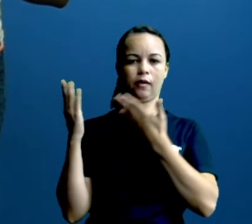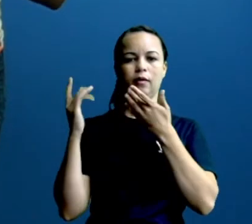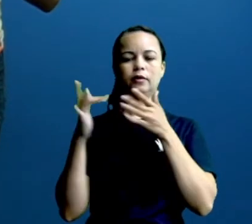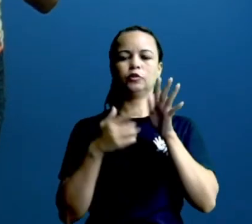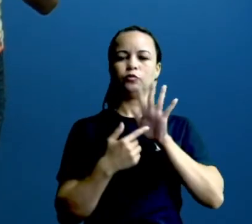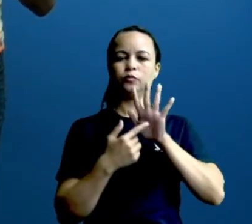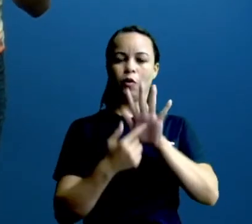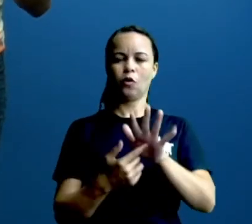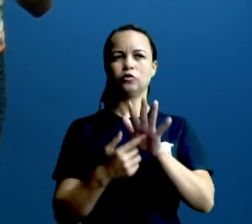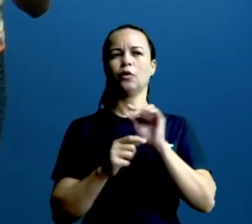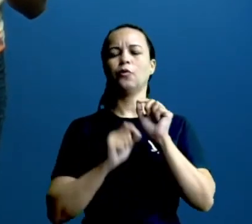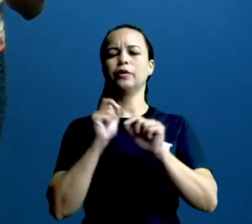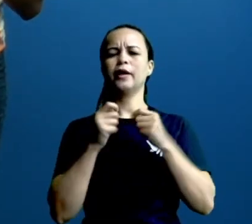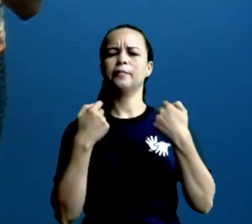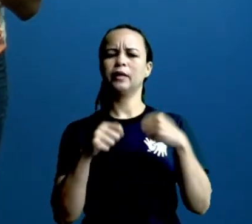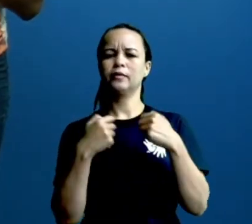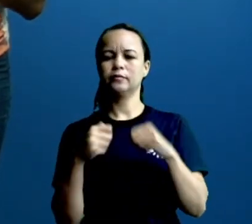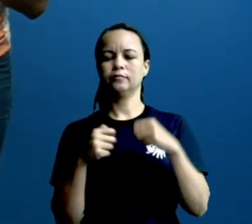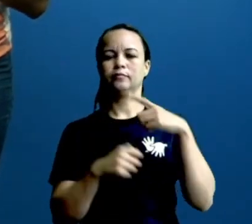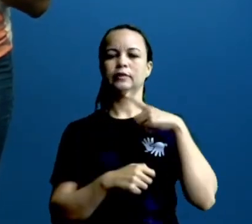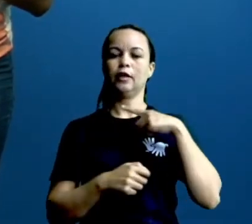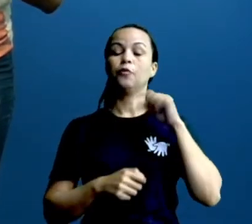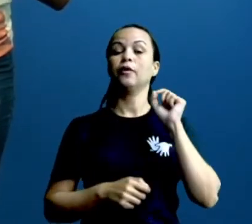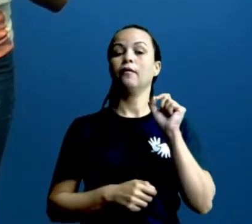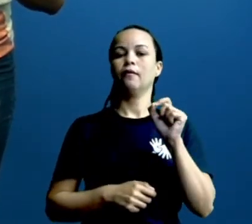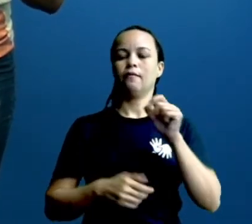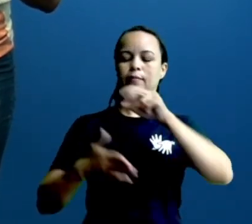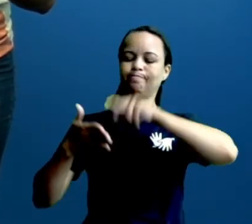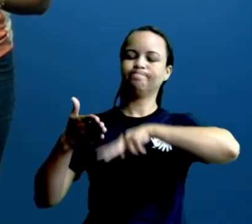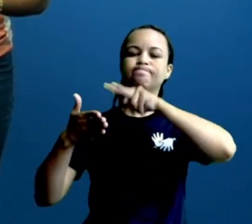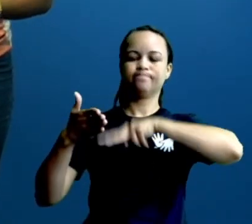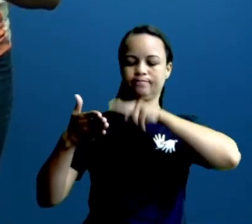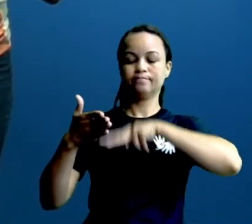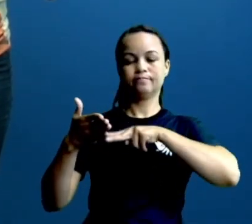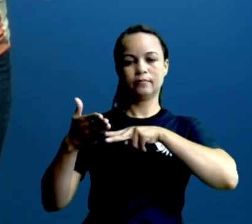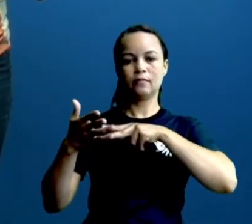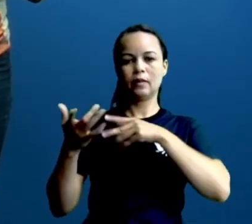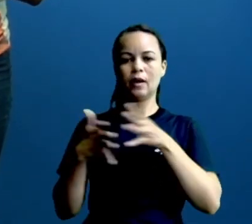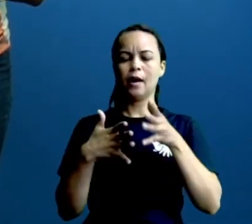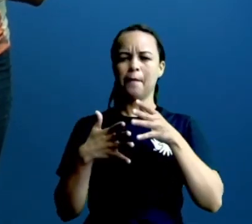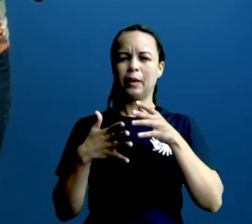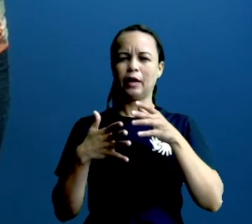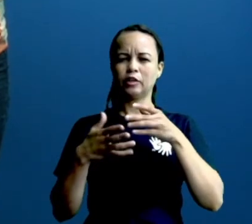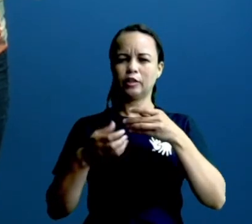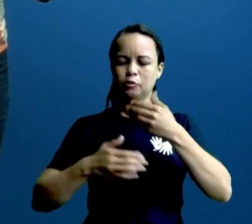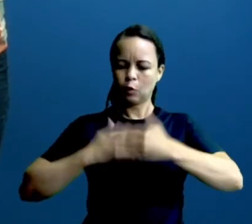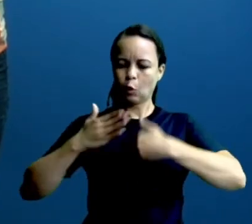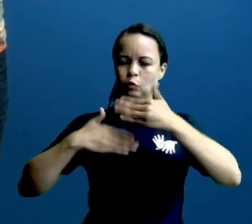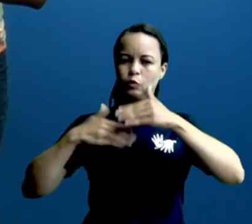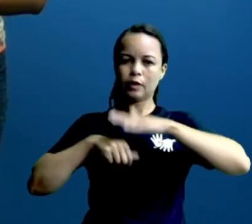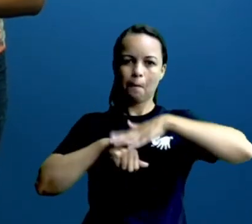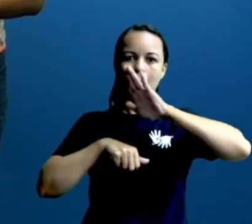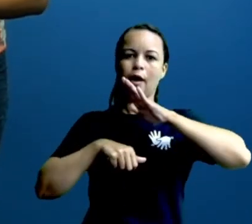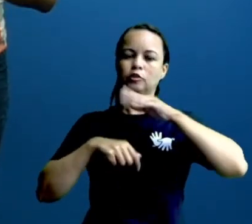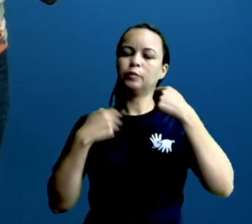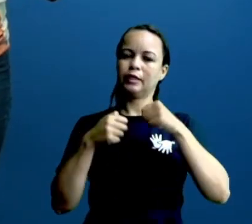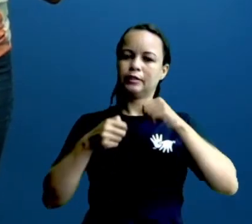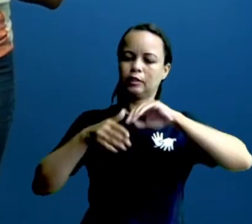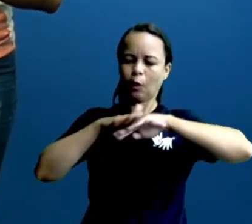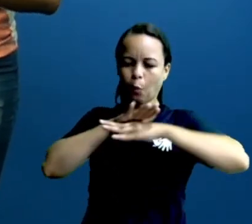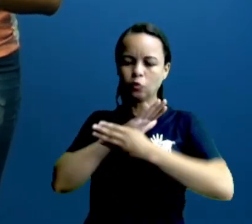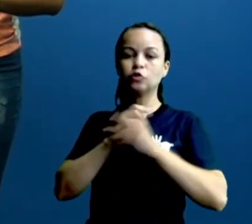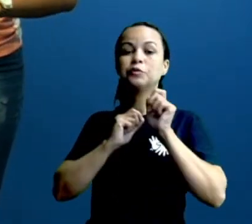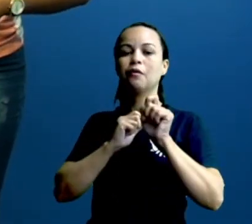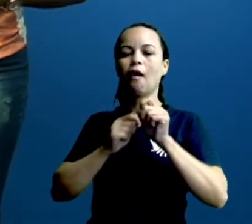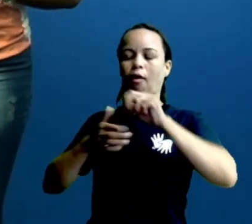que é necessário sempre leitura. Para a gente produzir bem, a gente precisa ter sempre o hábito de ler.